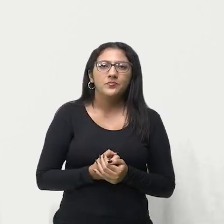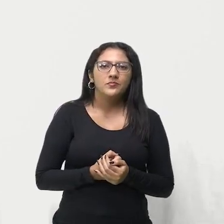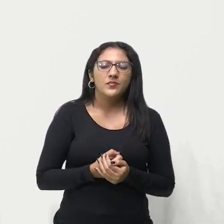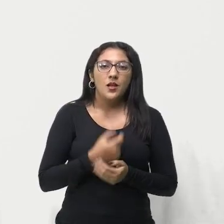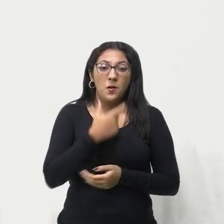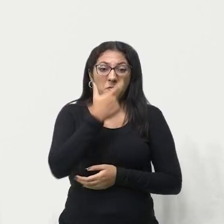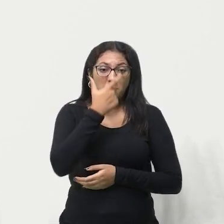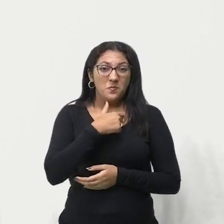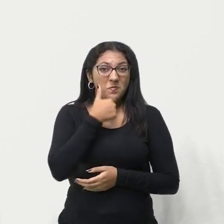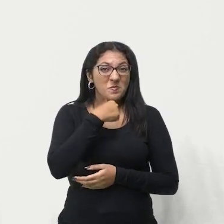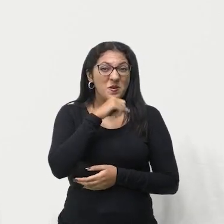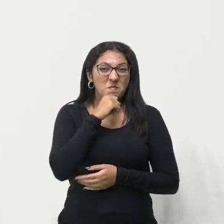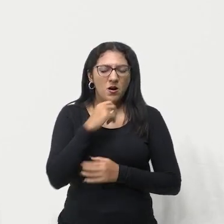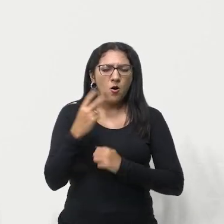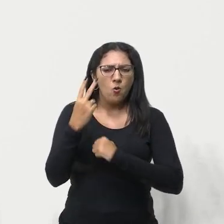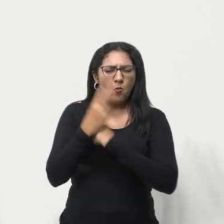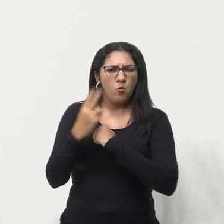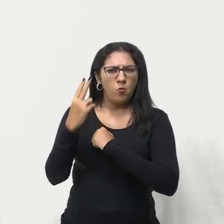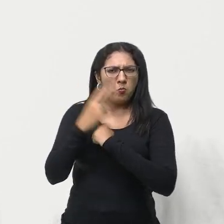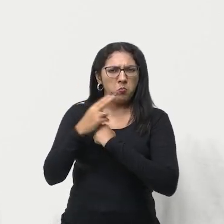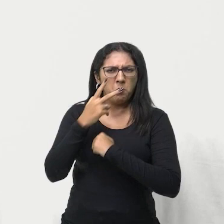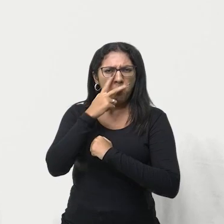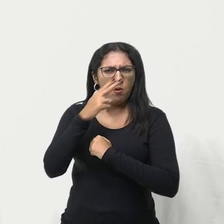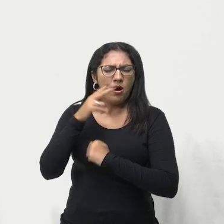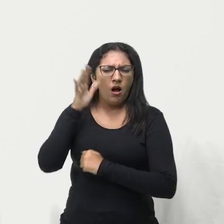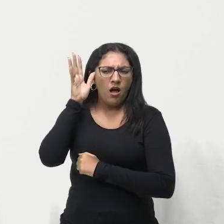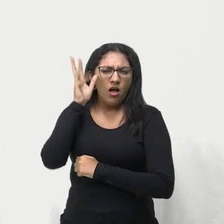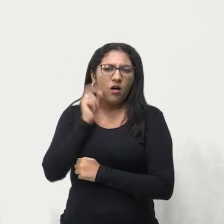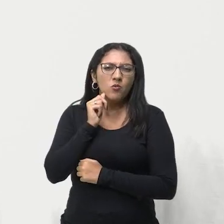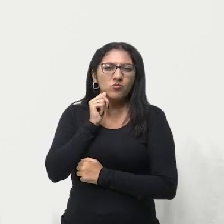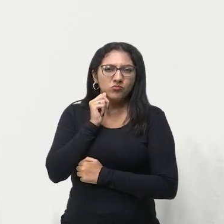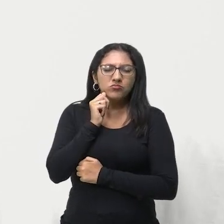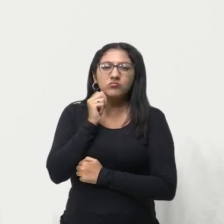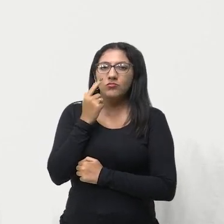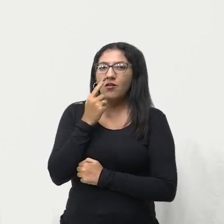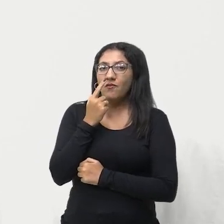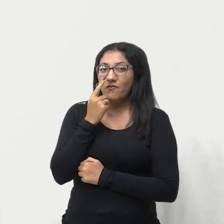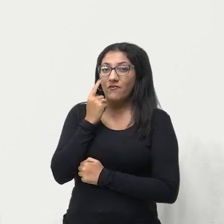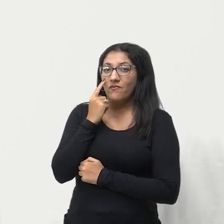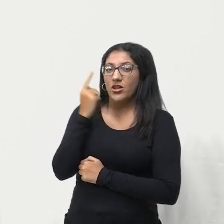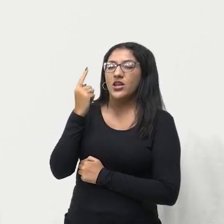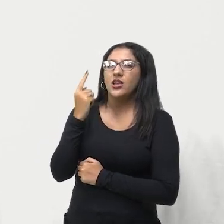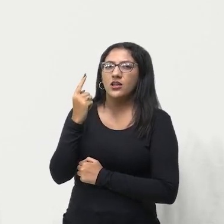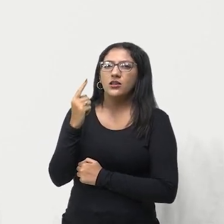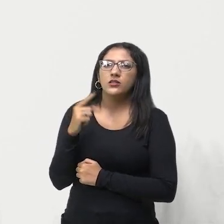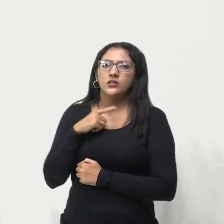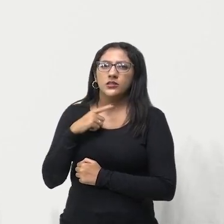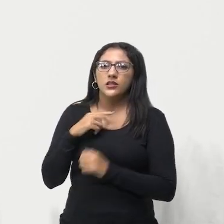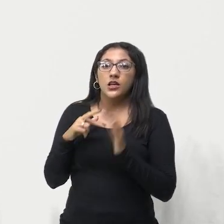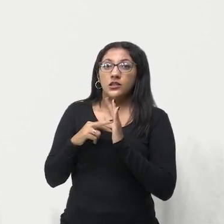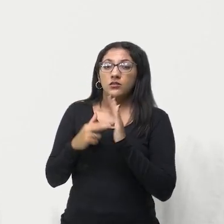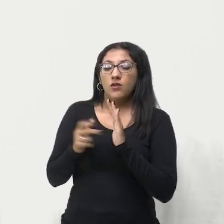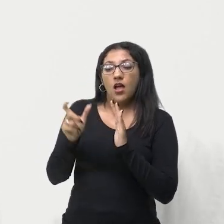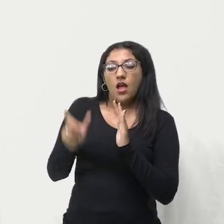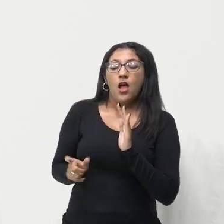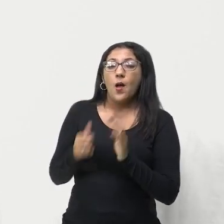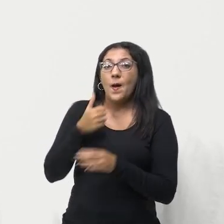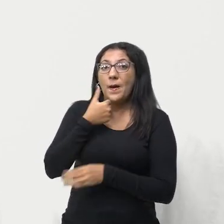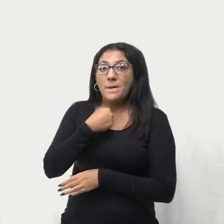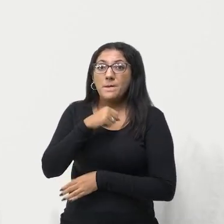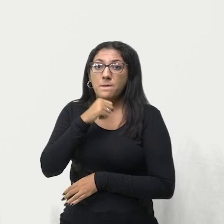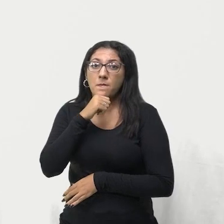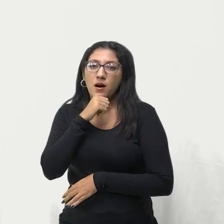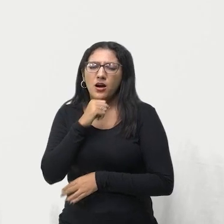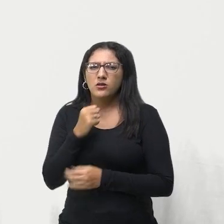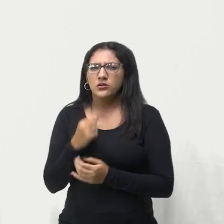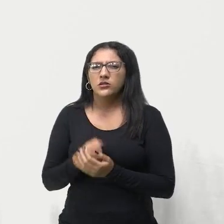uma leoa. Olhem aí. Novamente, estou aproximando a mãe da